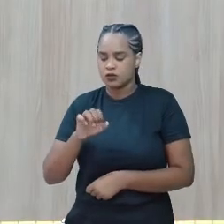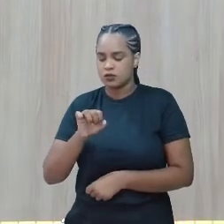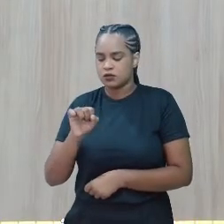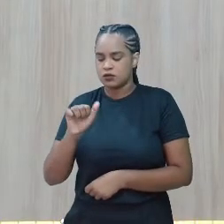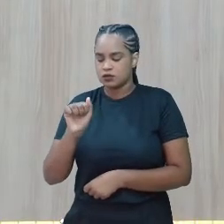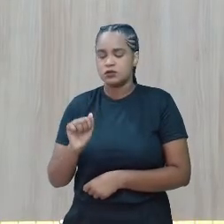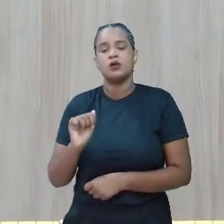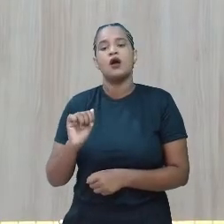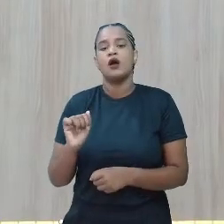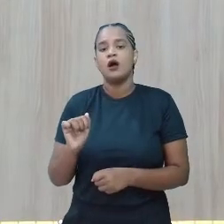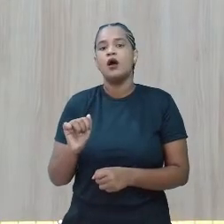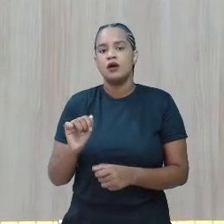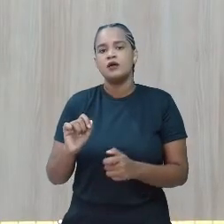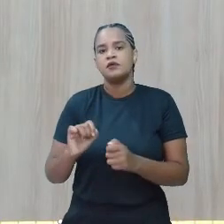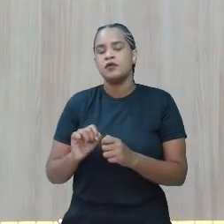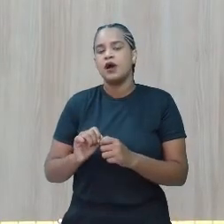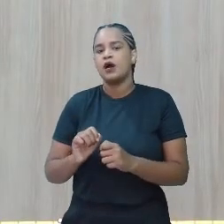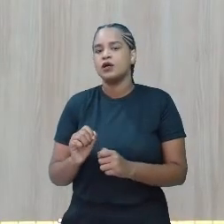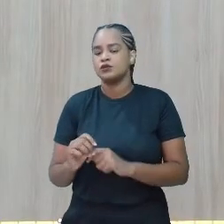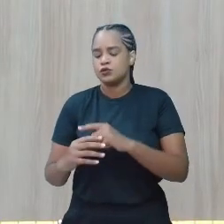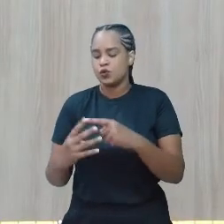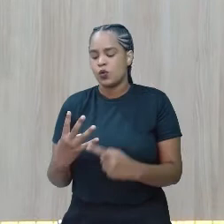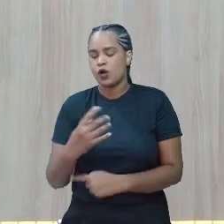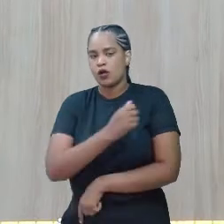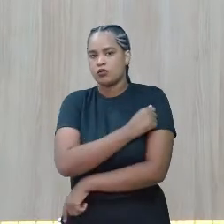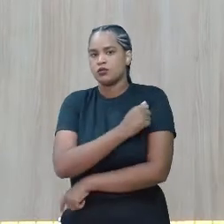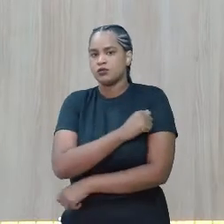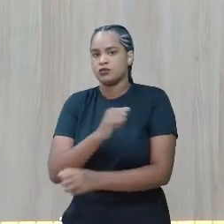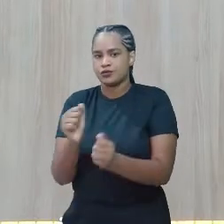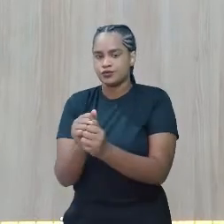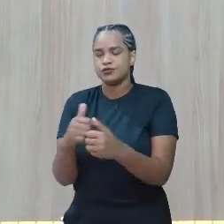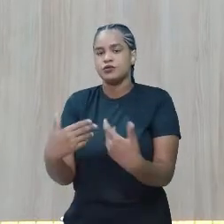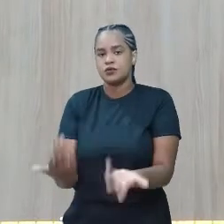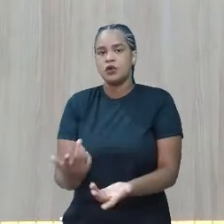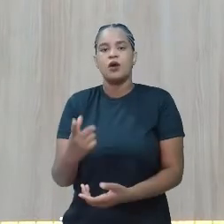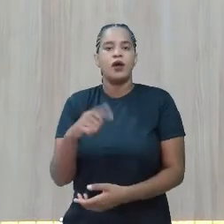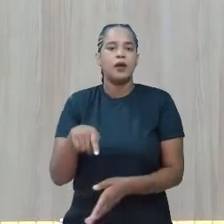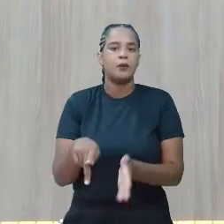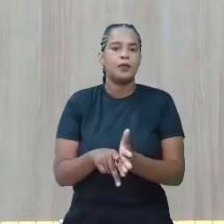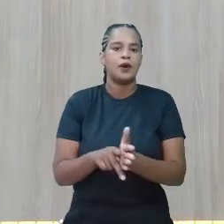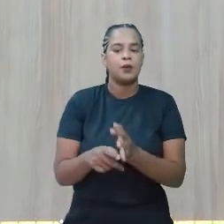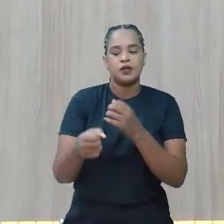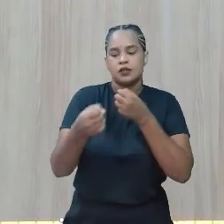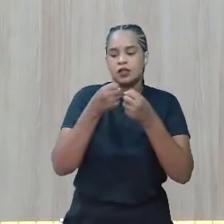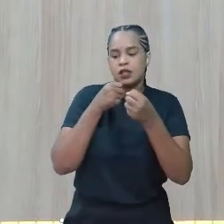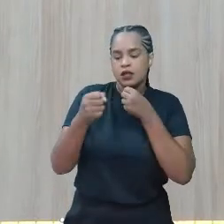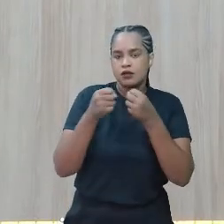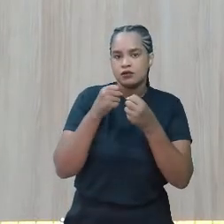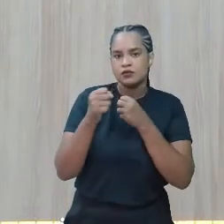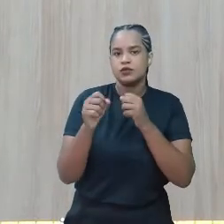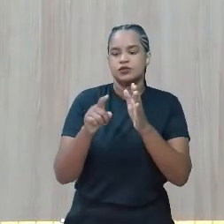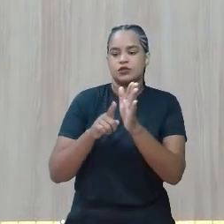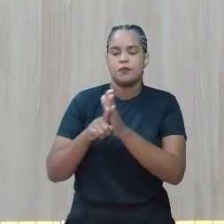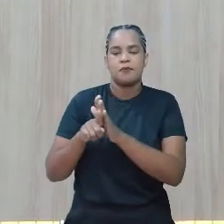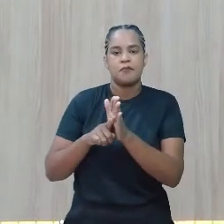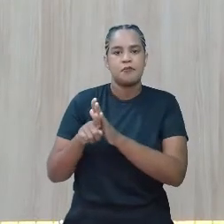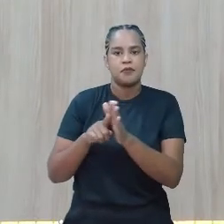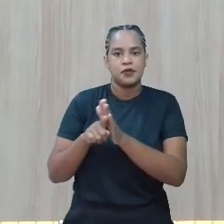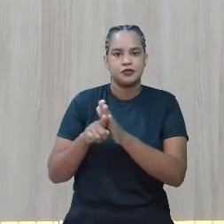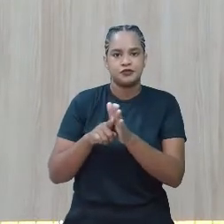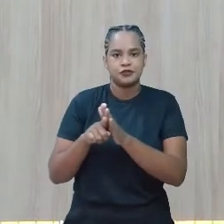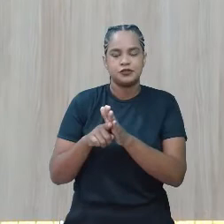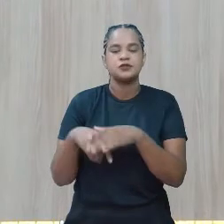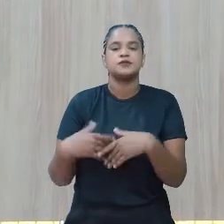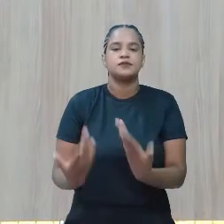4 colegas, alunos, é uma entrevista... Não é? É como se fosse uma pesquisa, não é